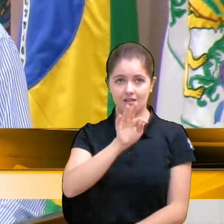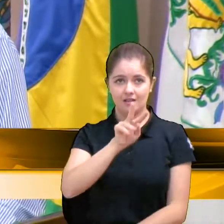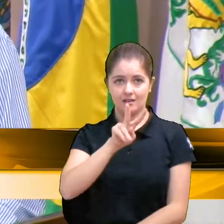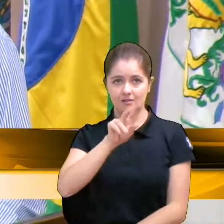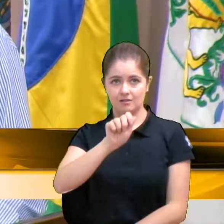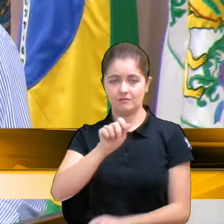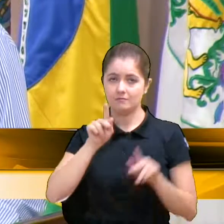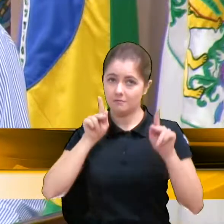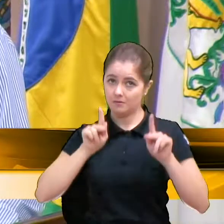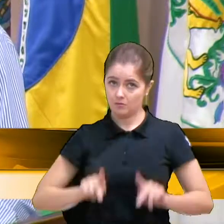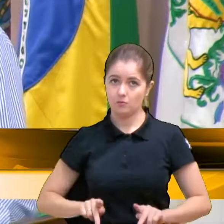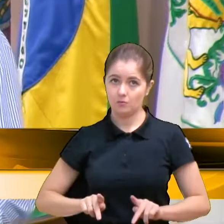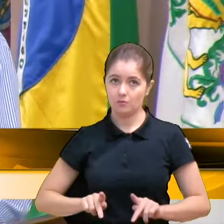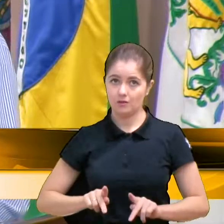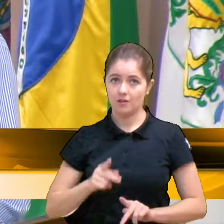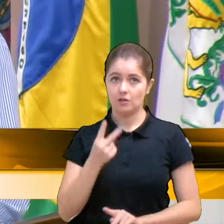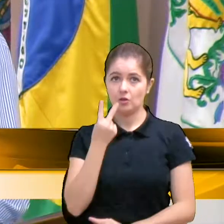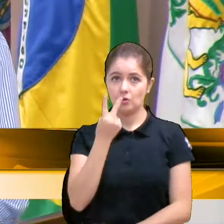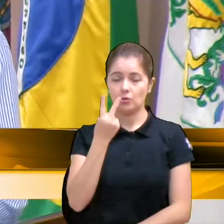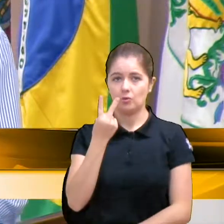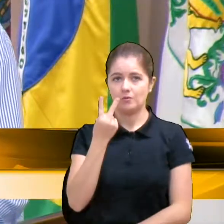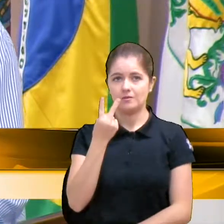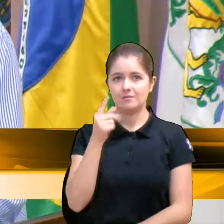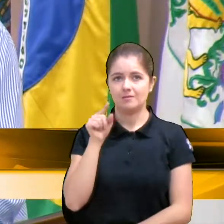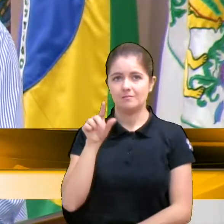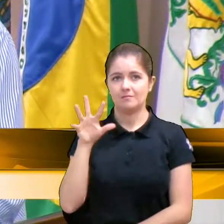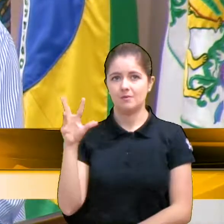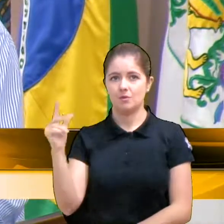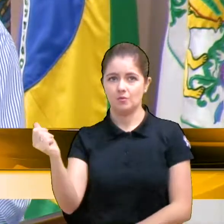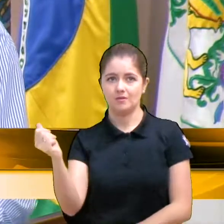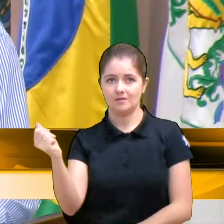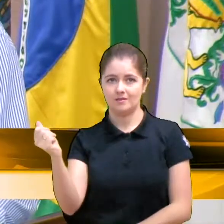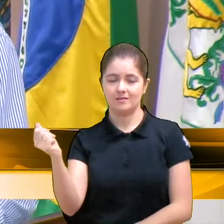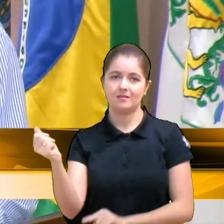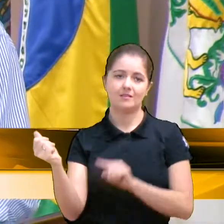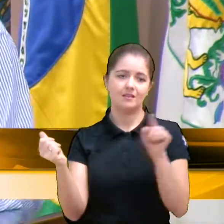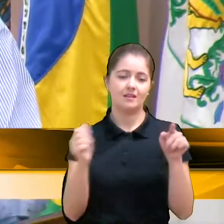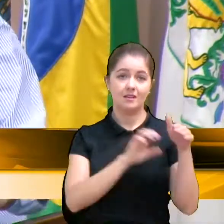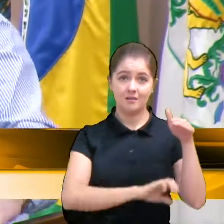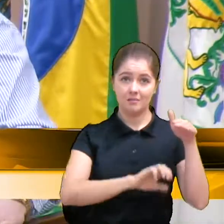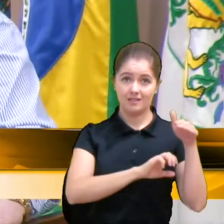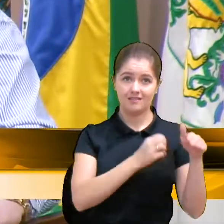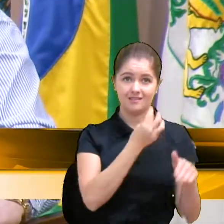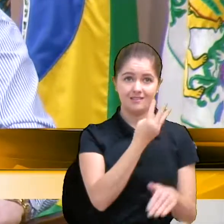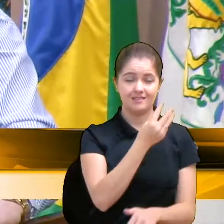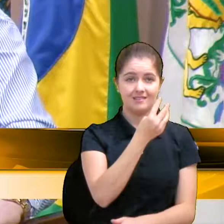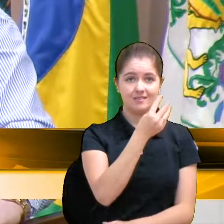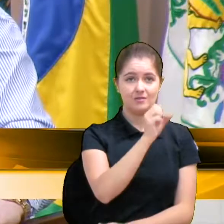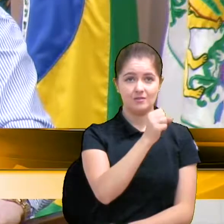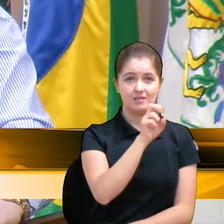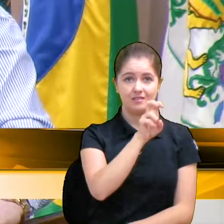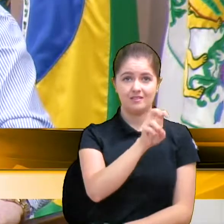milhões e a pessoa jurídica 385 milhões. Somando, arredondando 500